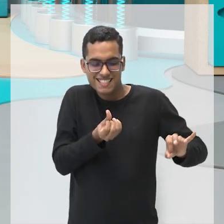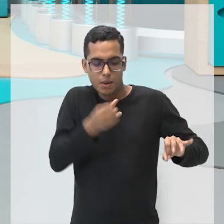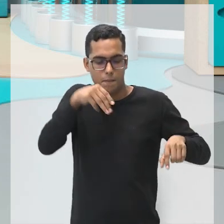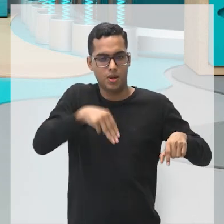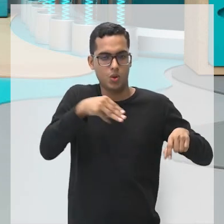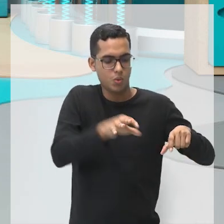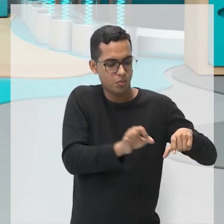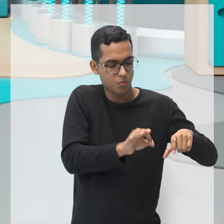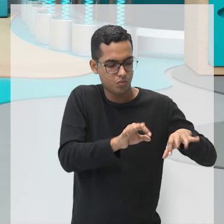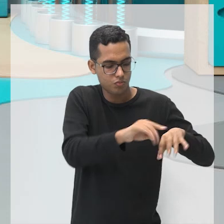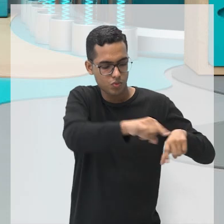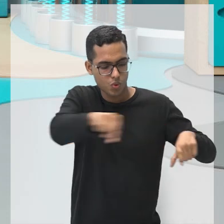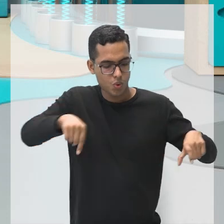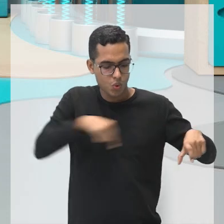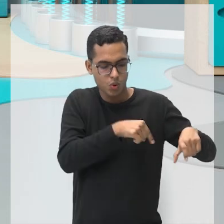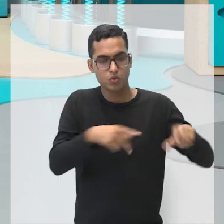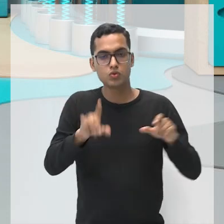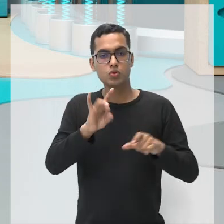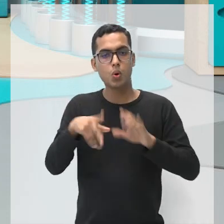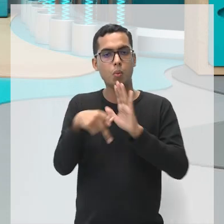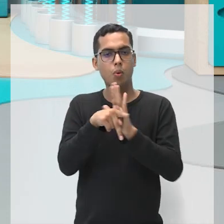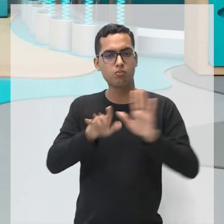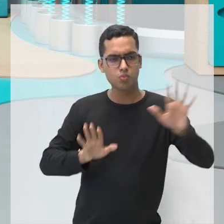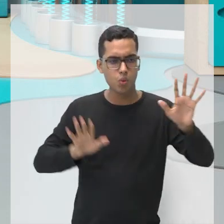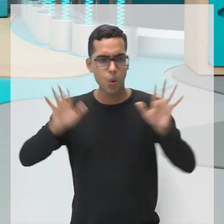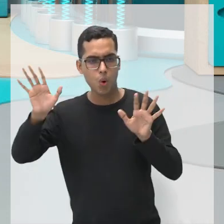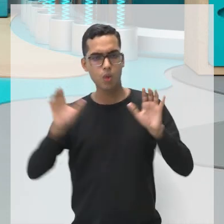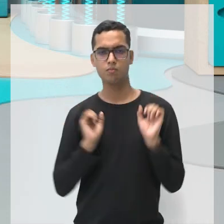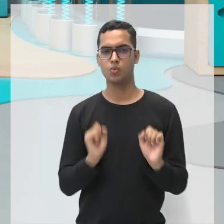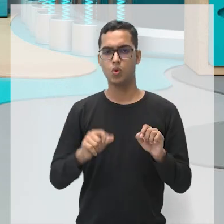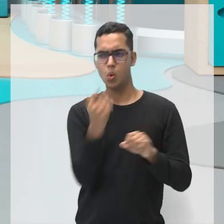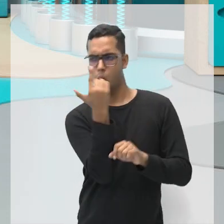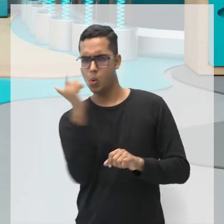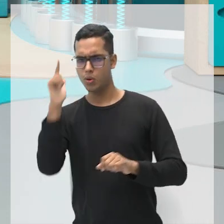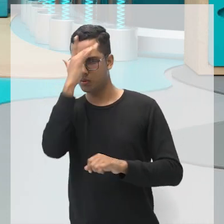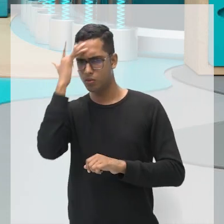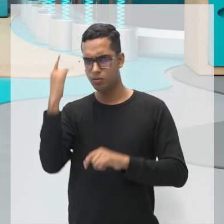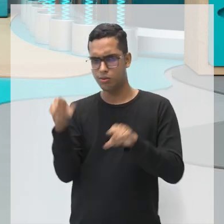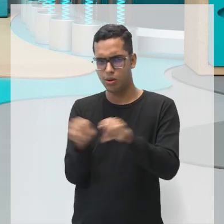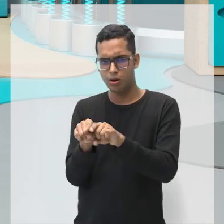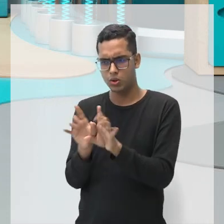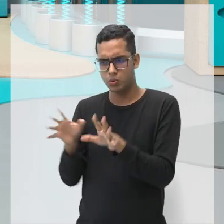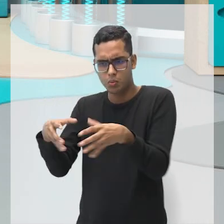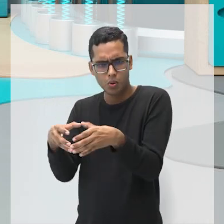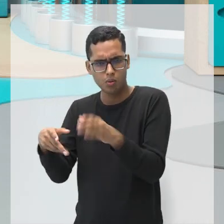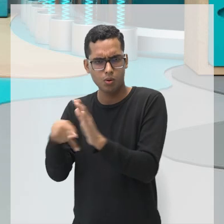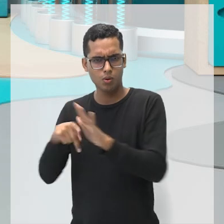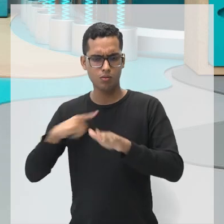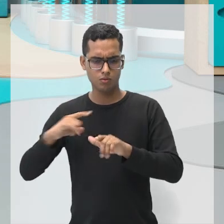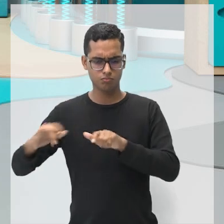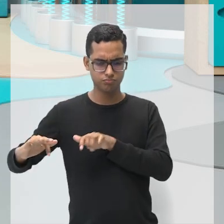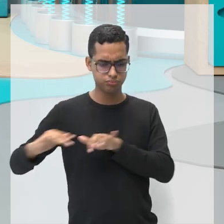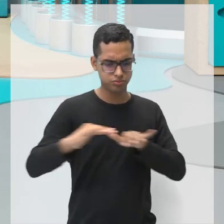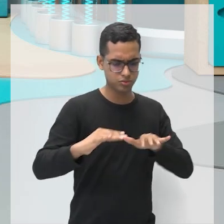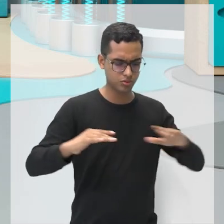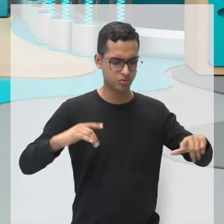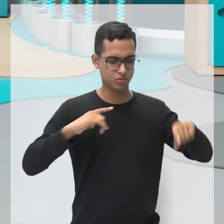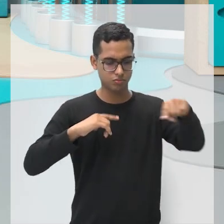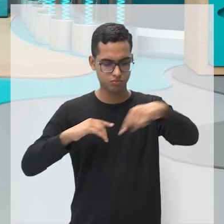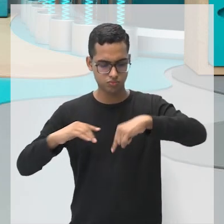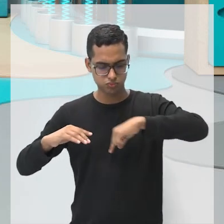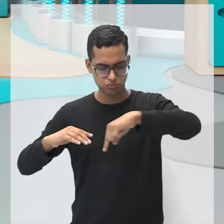da quadra que somente o goleiro pode ter acesso, os demais jogadores não podem. Para que a gente aprenda